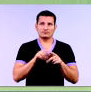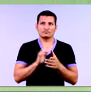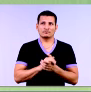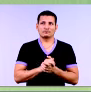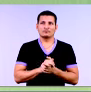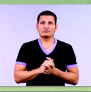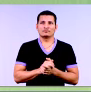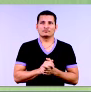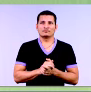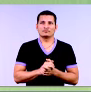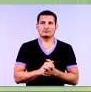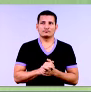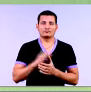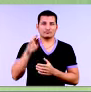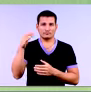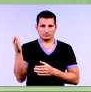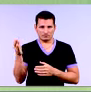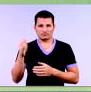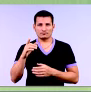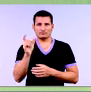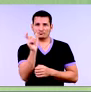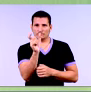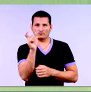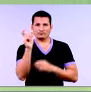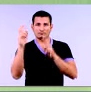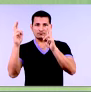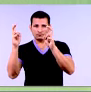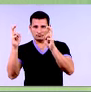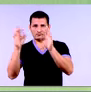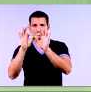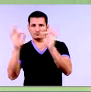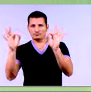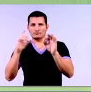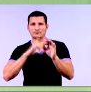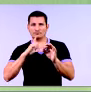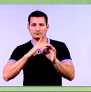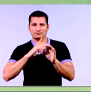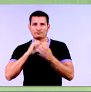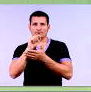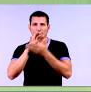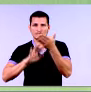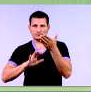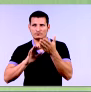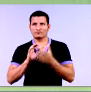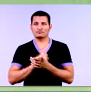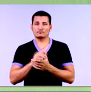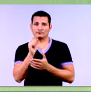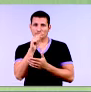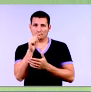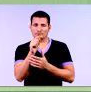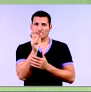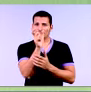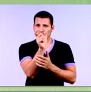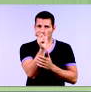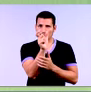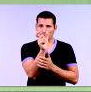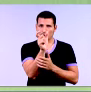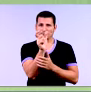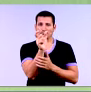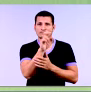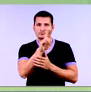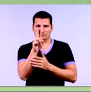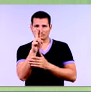coloquei um texto, Instituto Federal. Ou seja, a variável nome empresa,